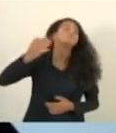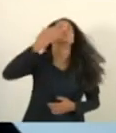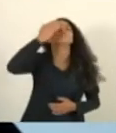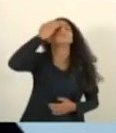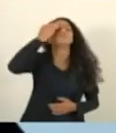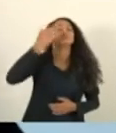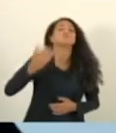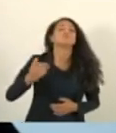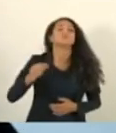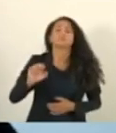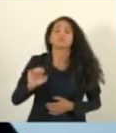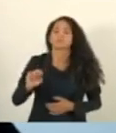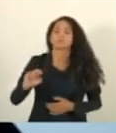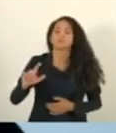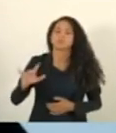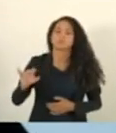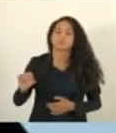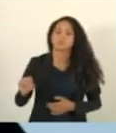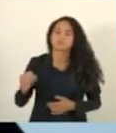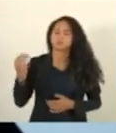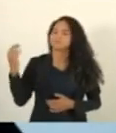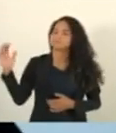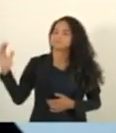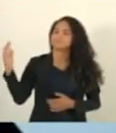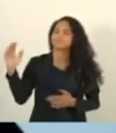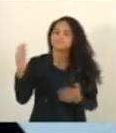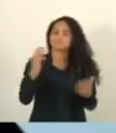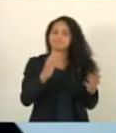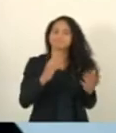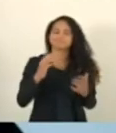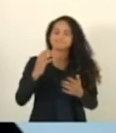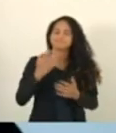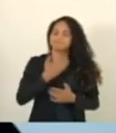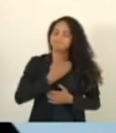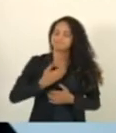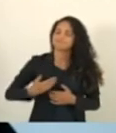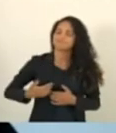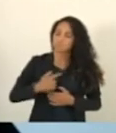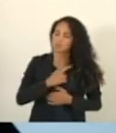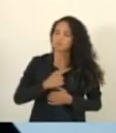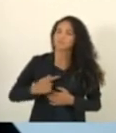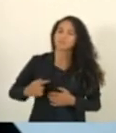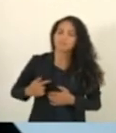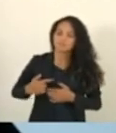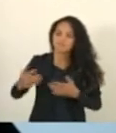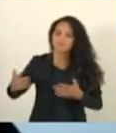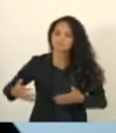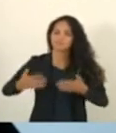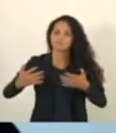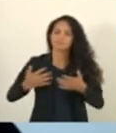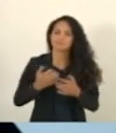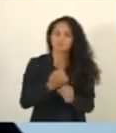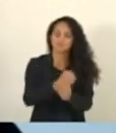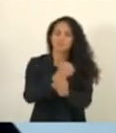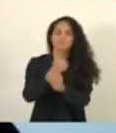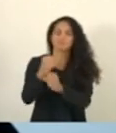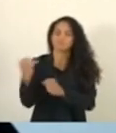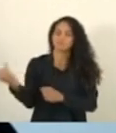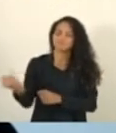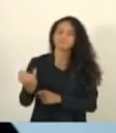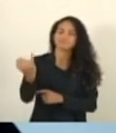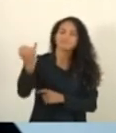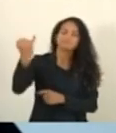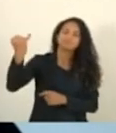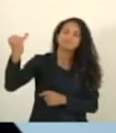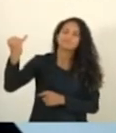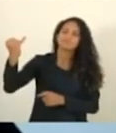Obrigada, Euclério Sampaio. Parabéns, governador, te honrar e nos honrar com uma obra de tamanho culto,